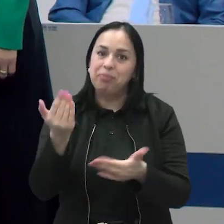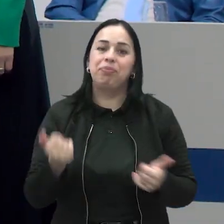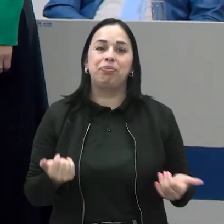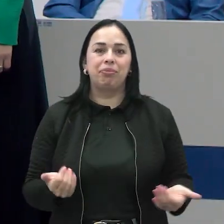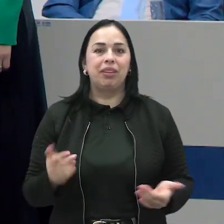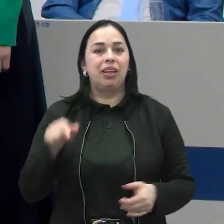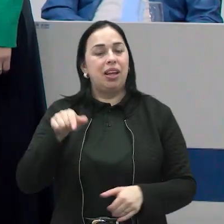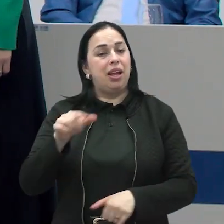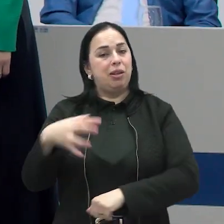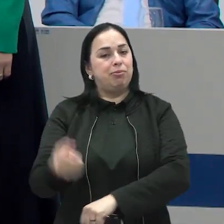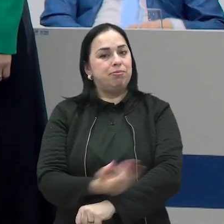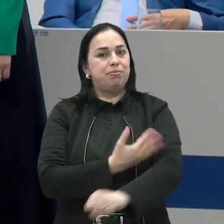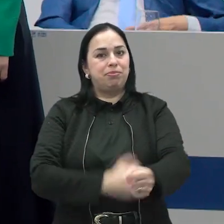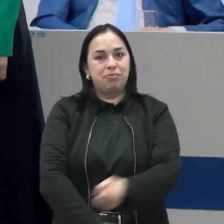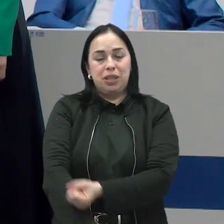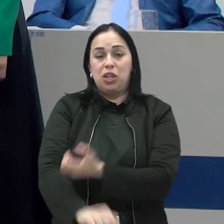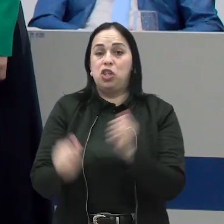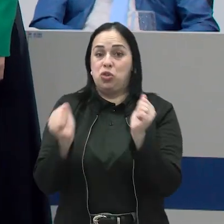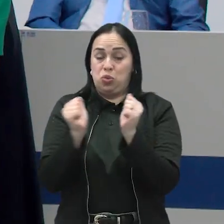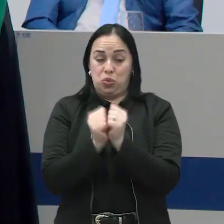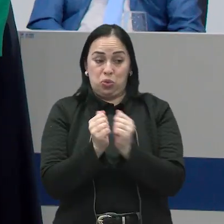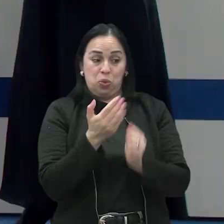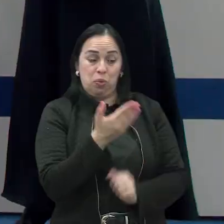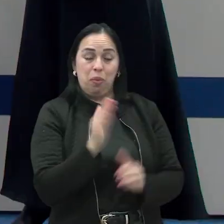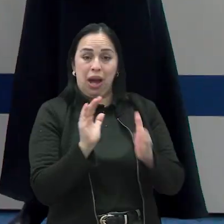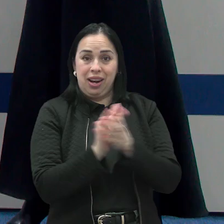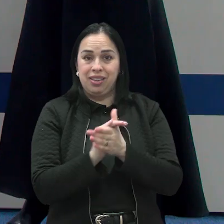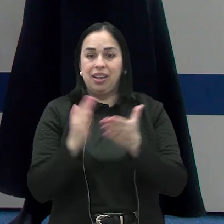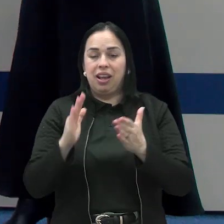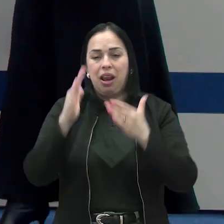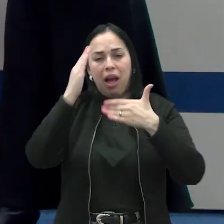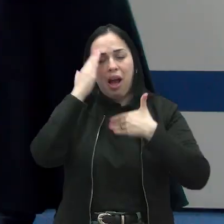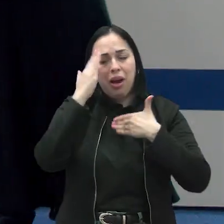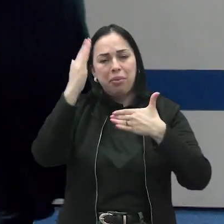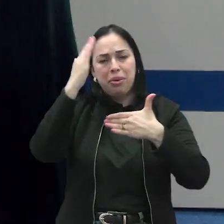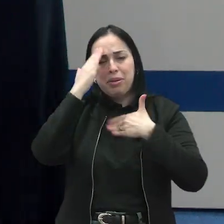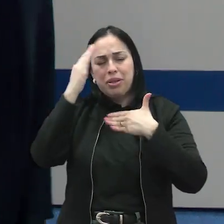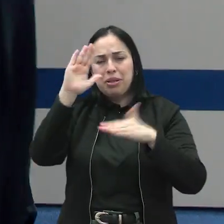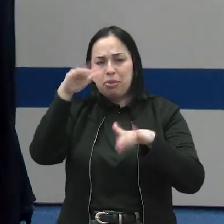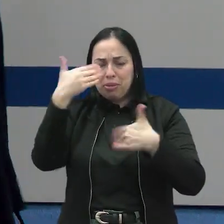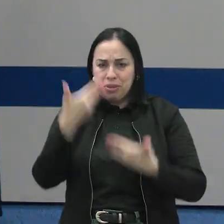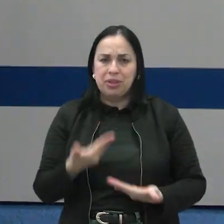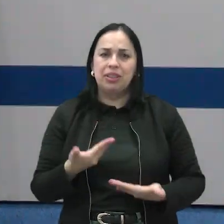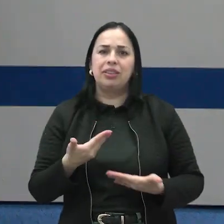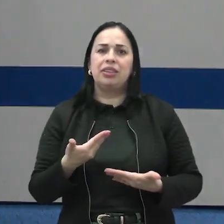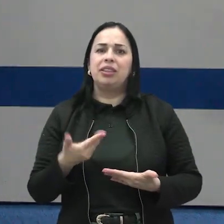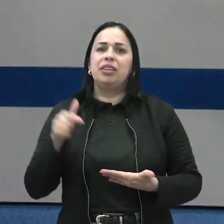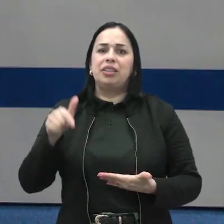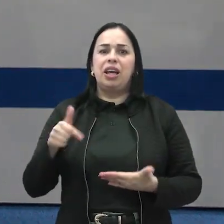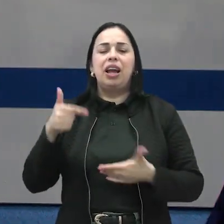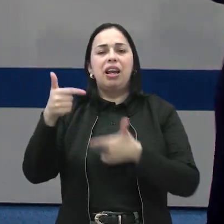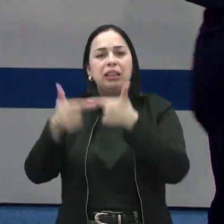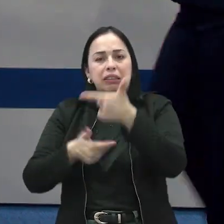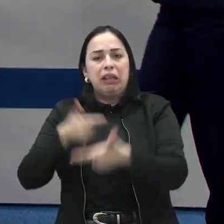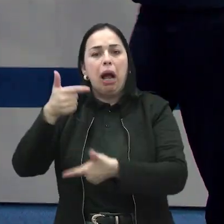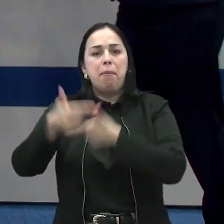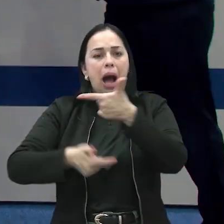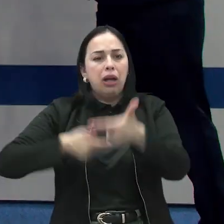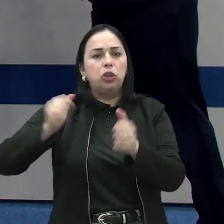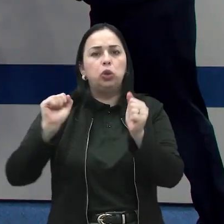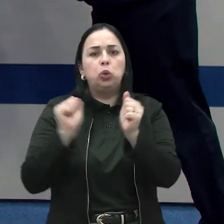prêmio. Emocionada e ao lado do esposo, ela agradeceu a honraria e destacou seu trabalho junto